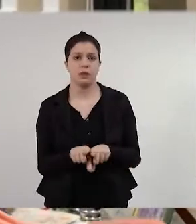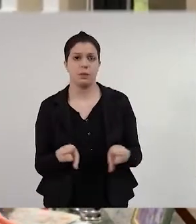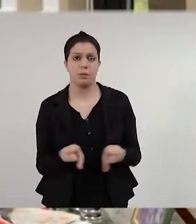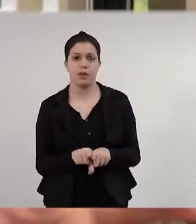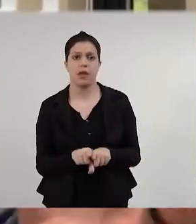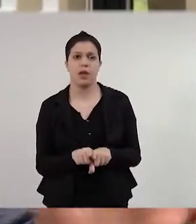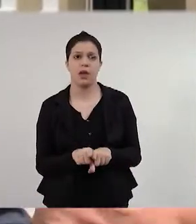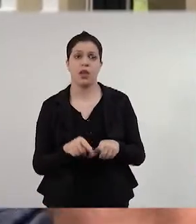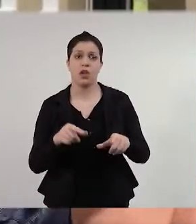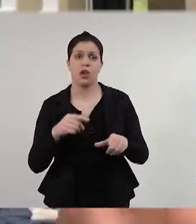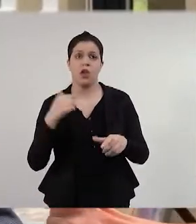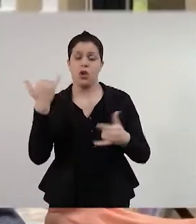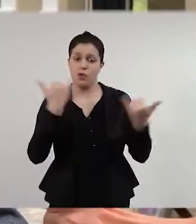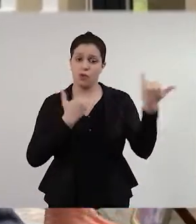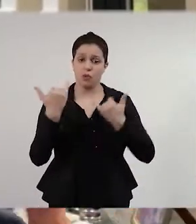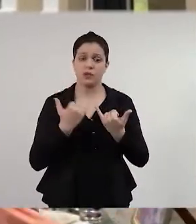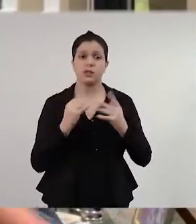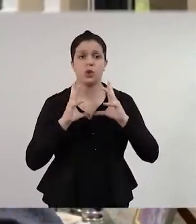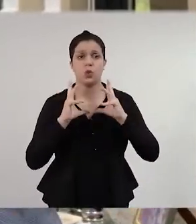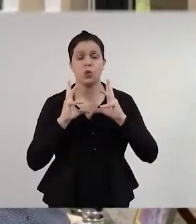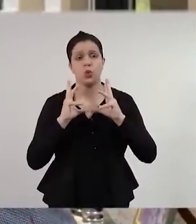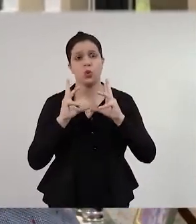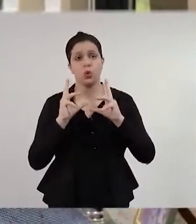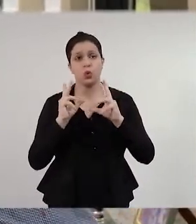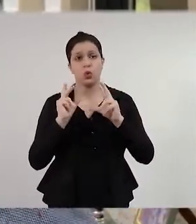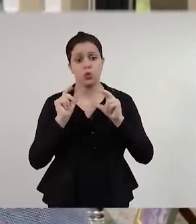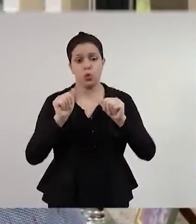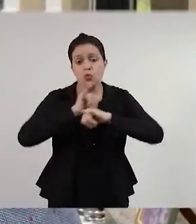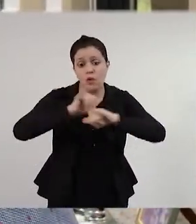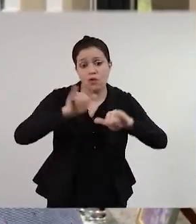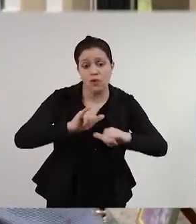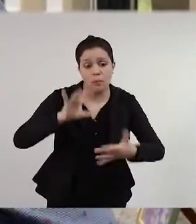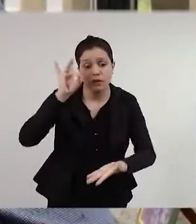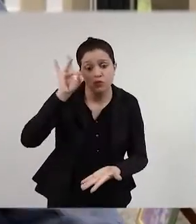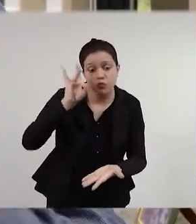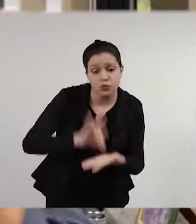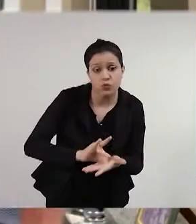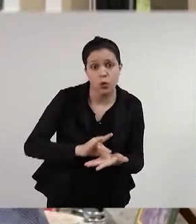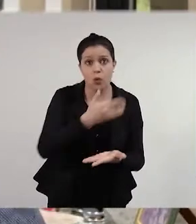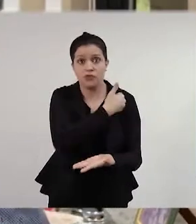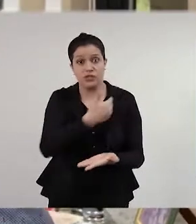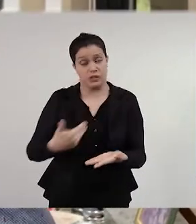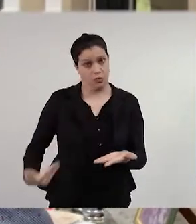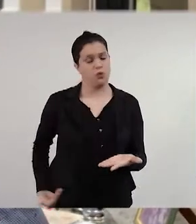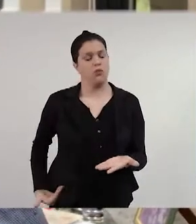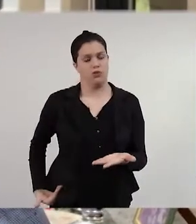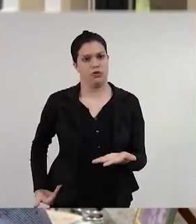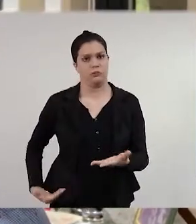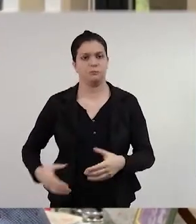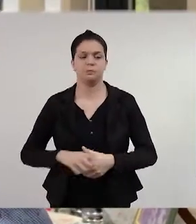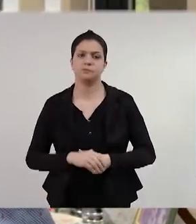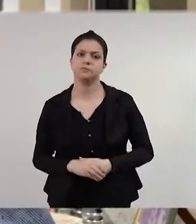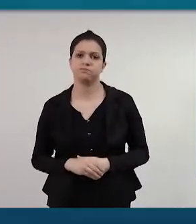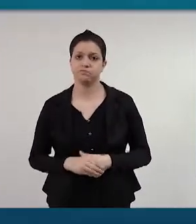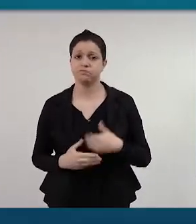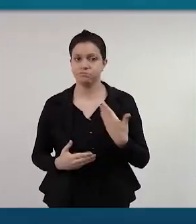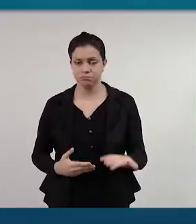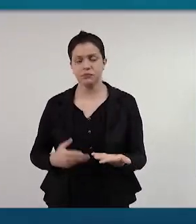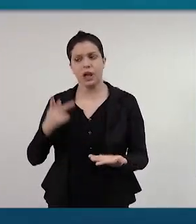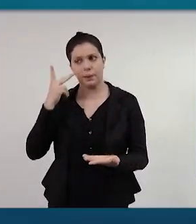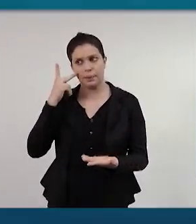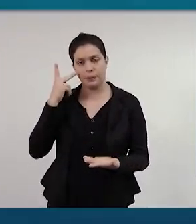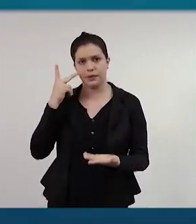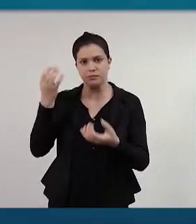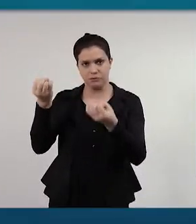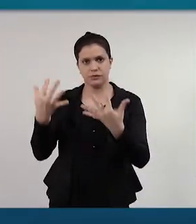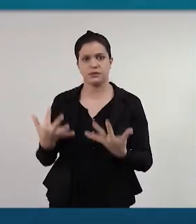e também acesso às informações da publicidade oficial e dos informes publicitários do governo. A medida,